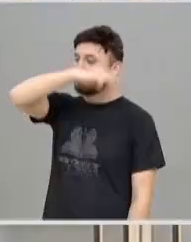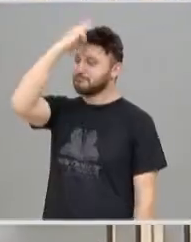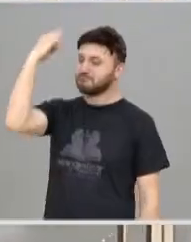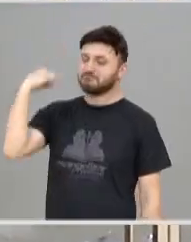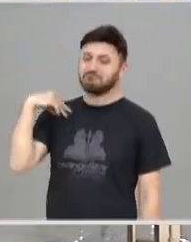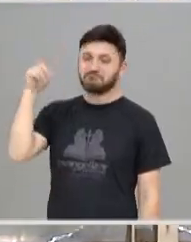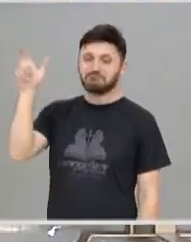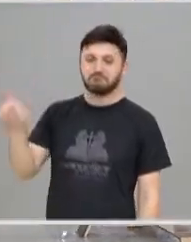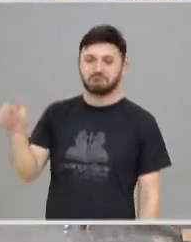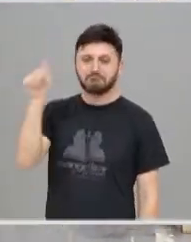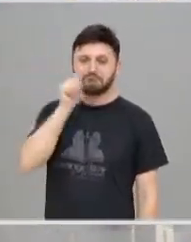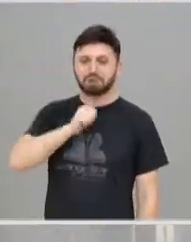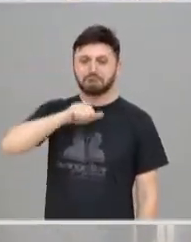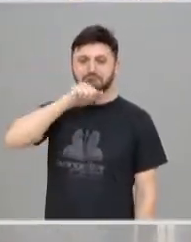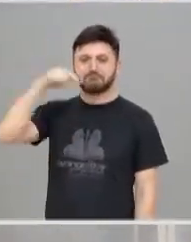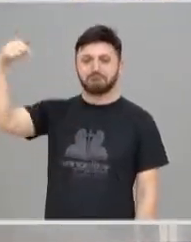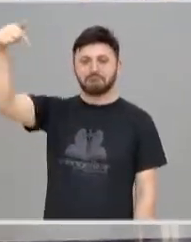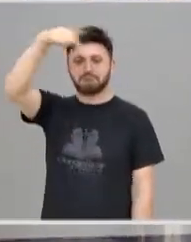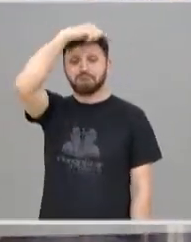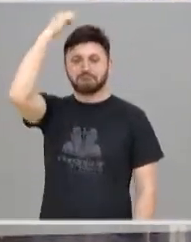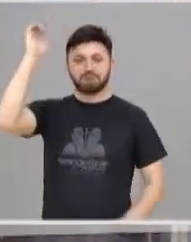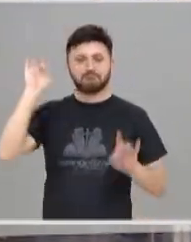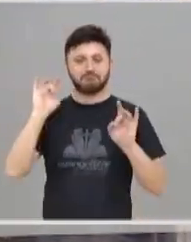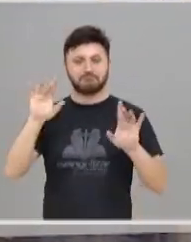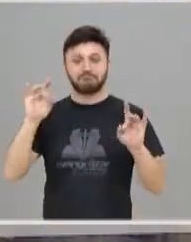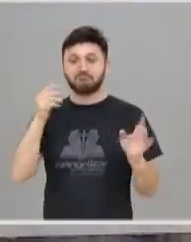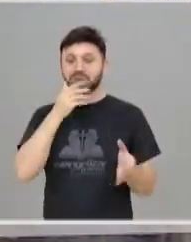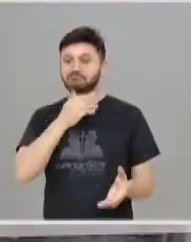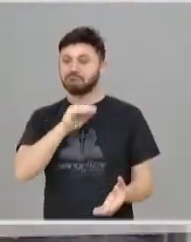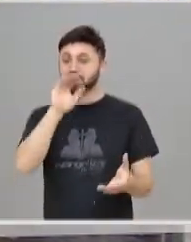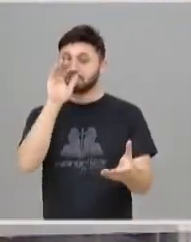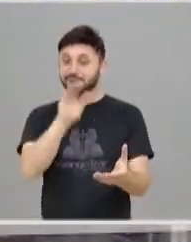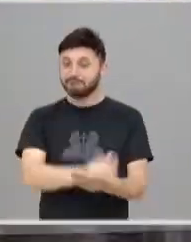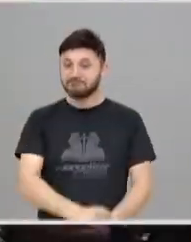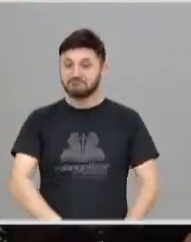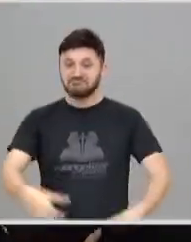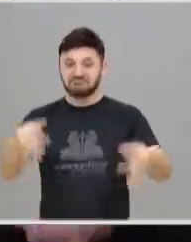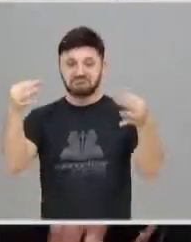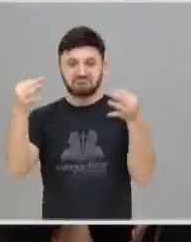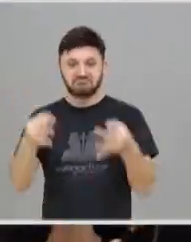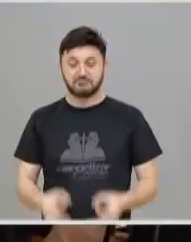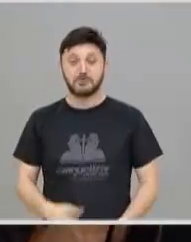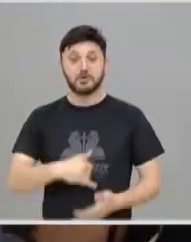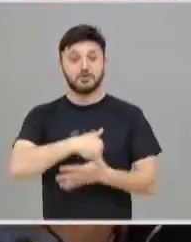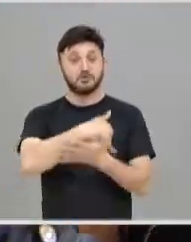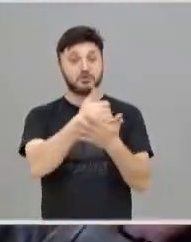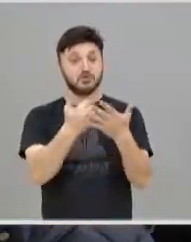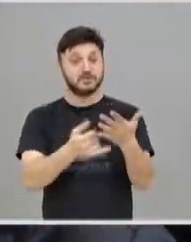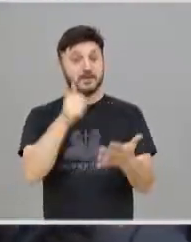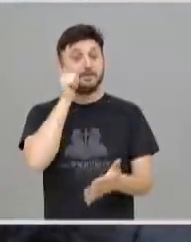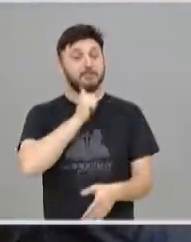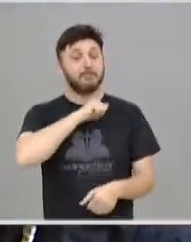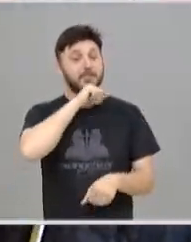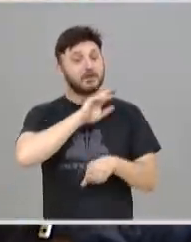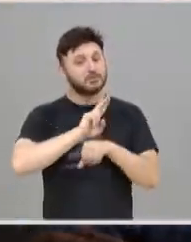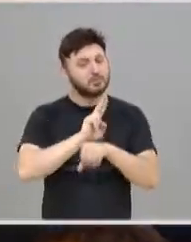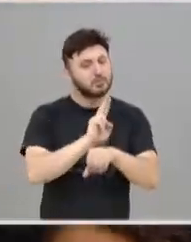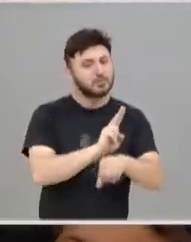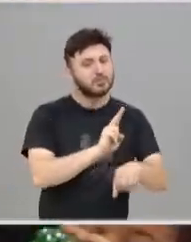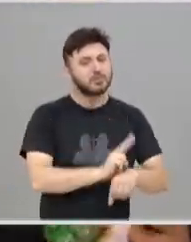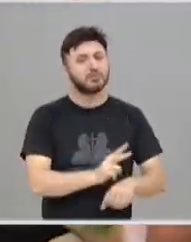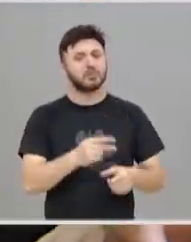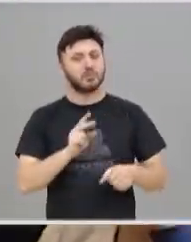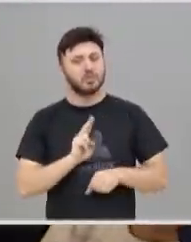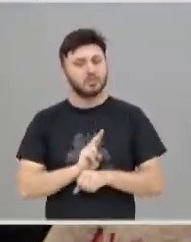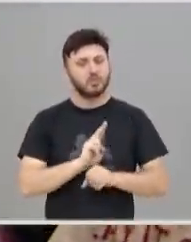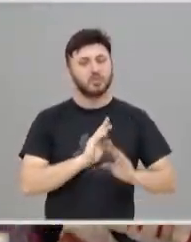Maria, Mãe Santa e Esposa exemplar, José, Pai zeloso, voltado ao